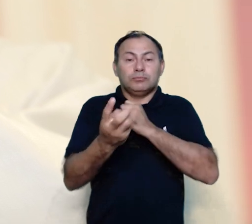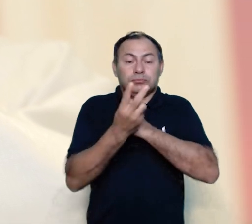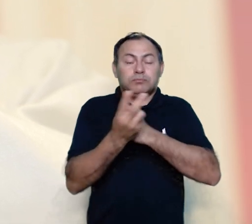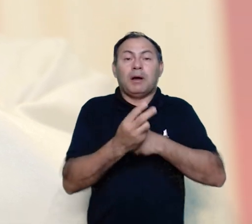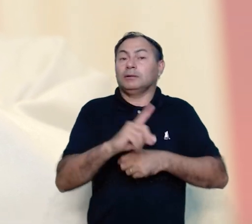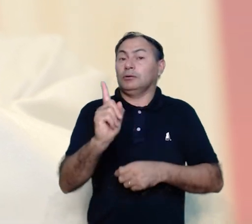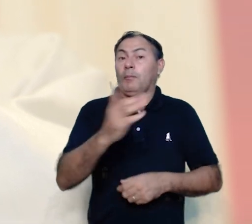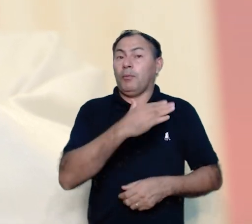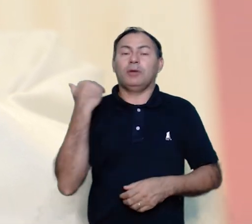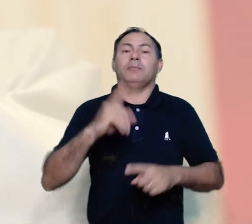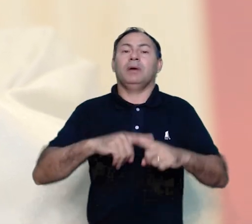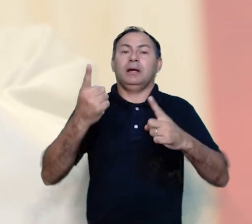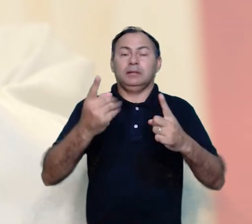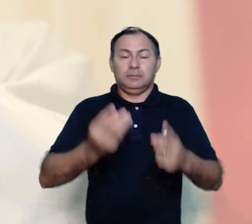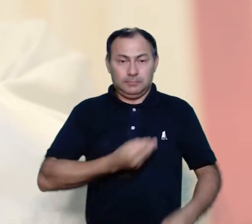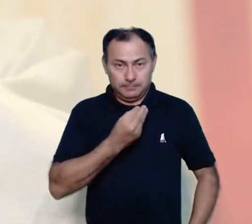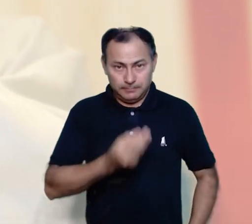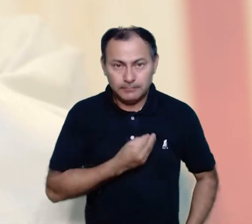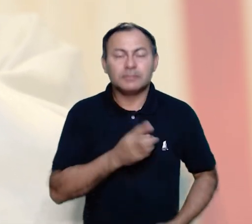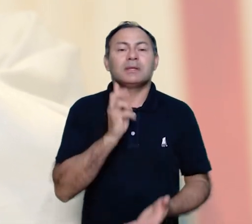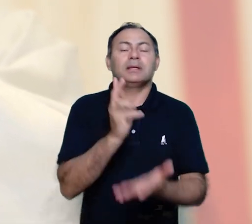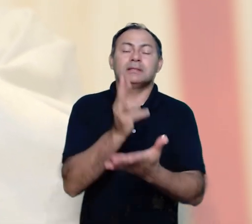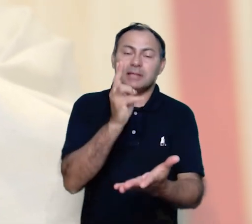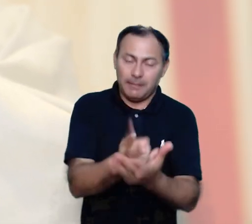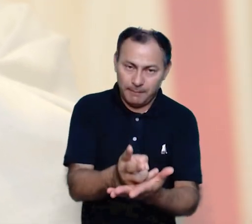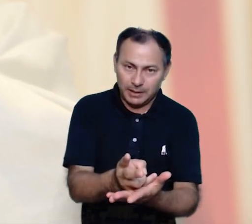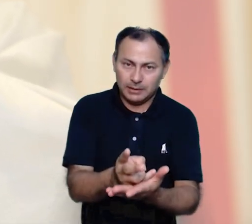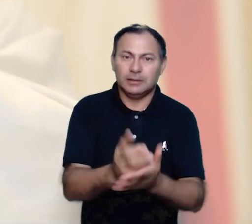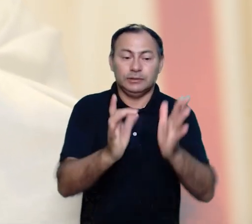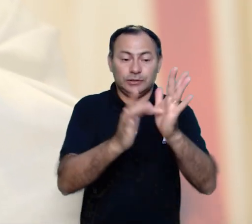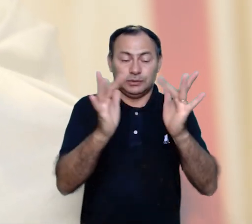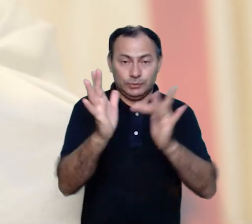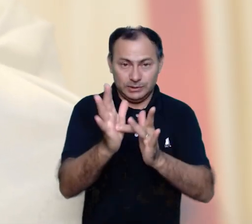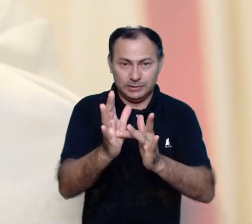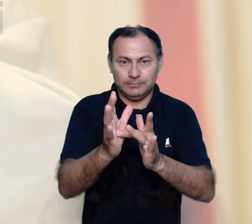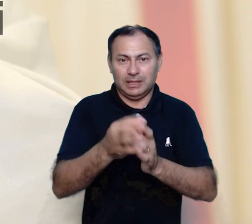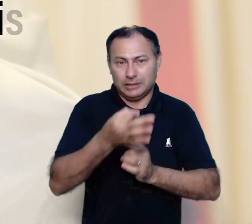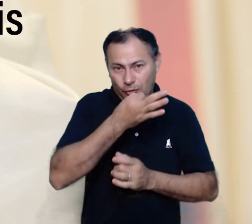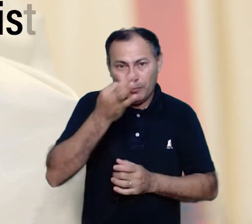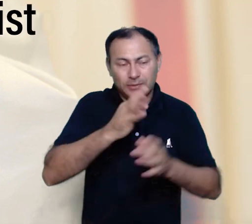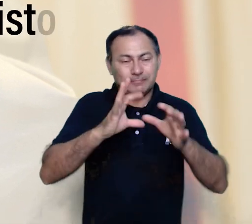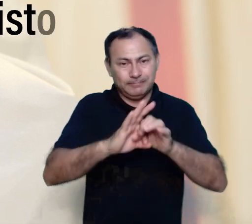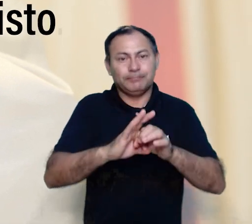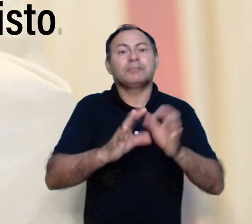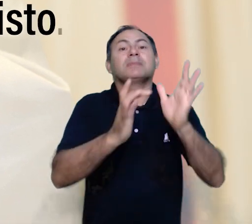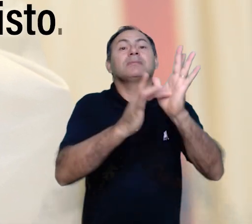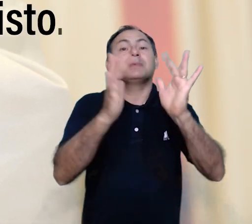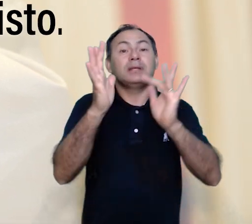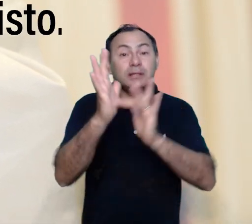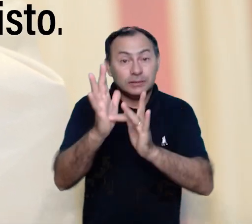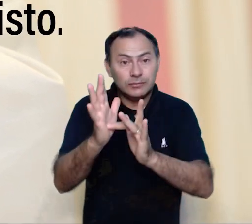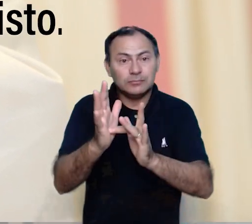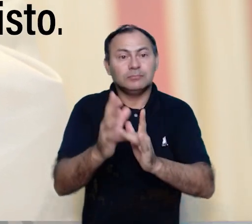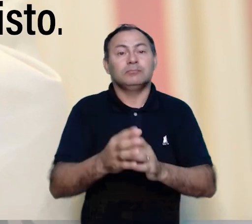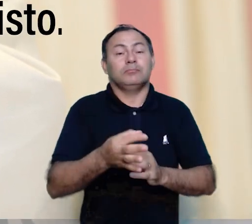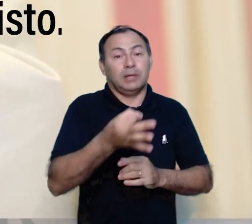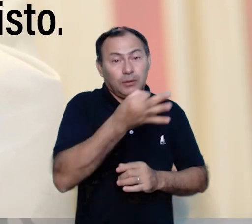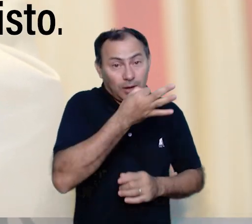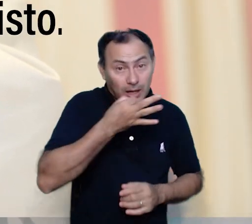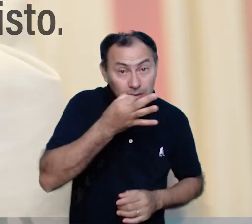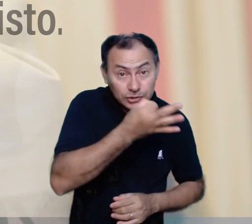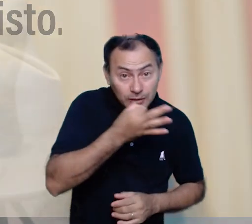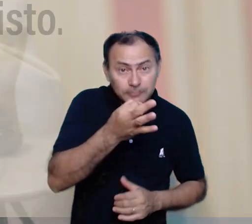para não morrer, mas sim para viver sempre em Jesus Cristo.